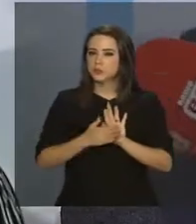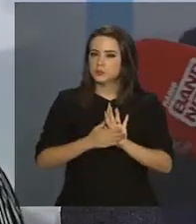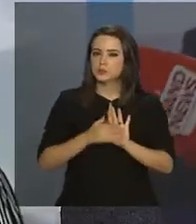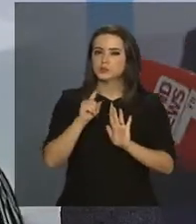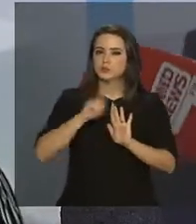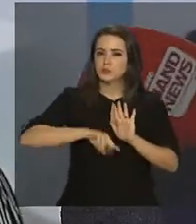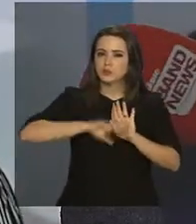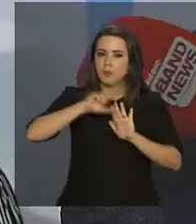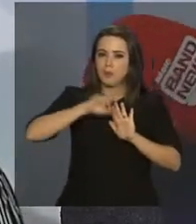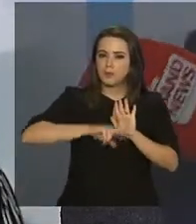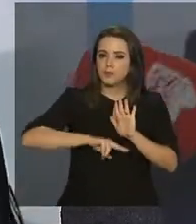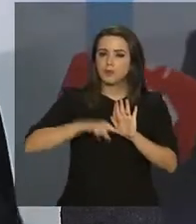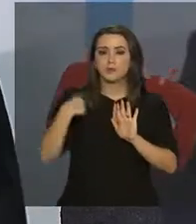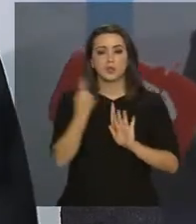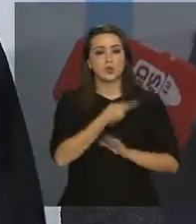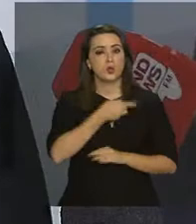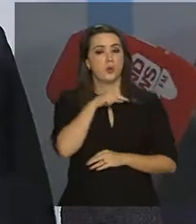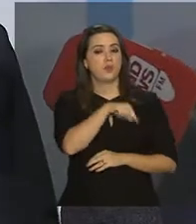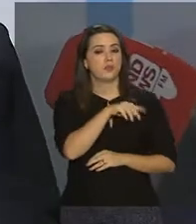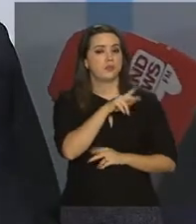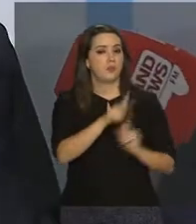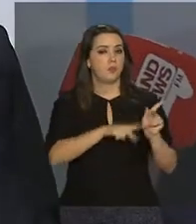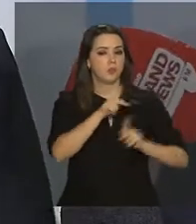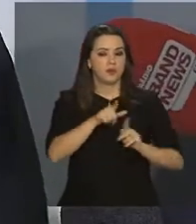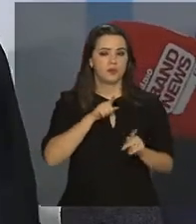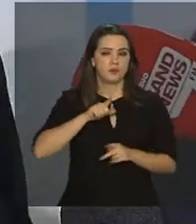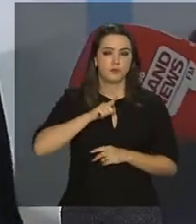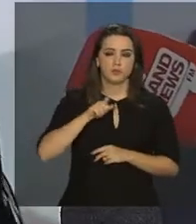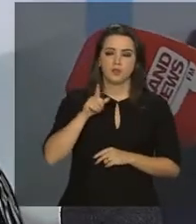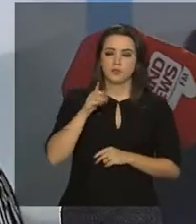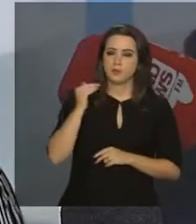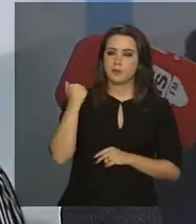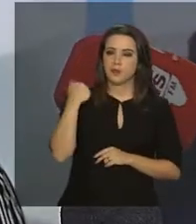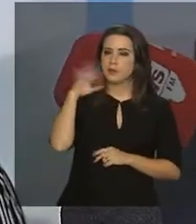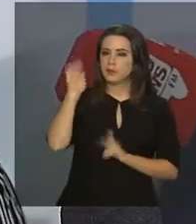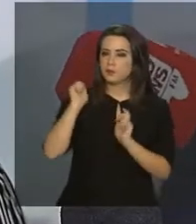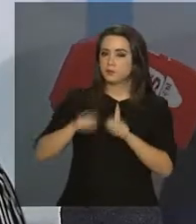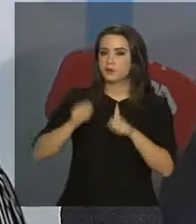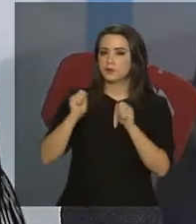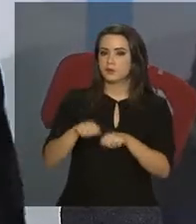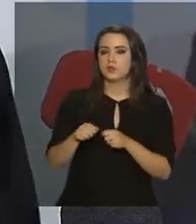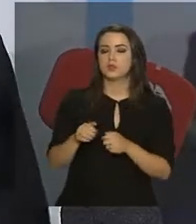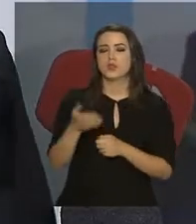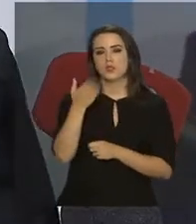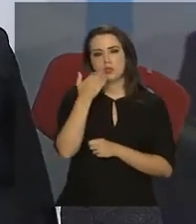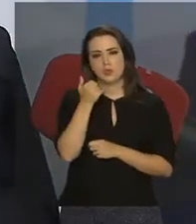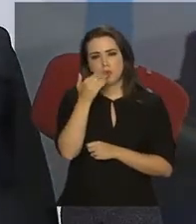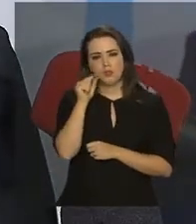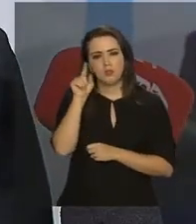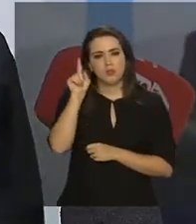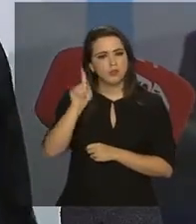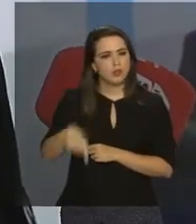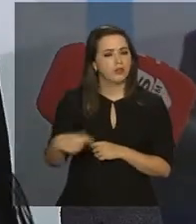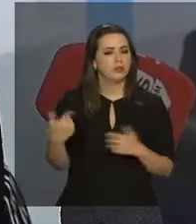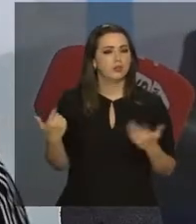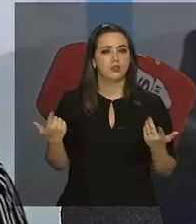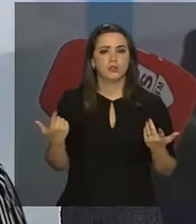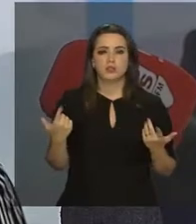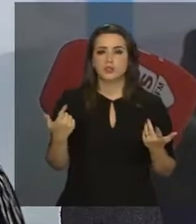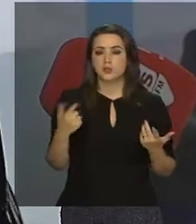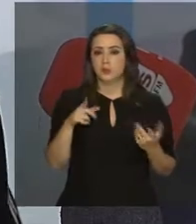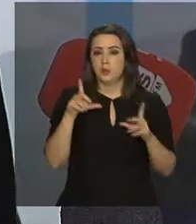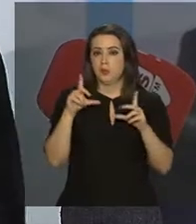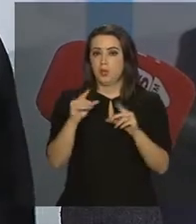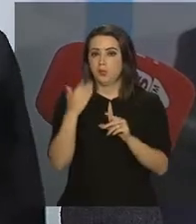proporcionar que a nossa população, além de ter a possibilidade de consumir esse tipo de alimento